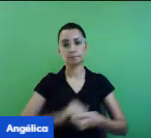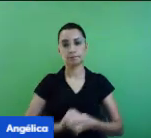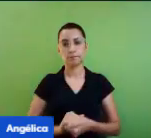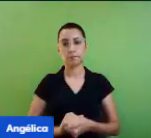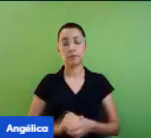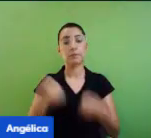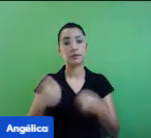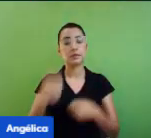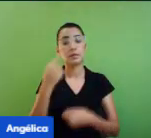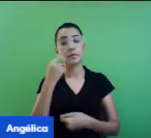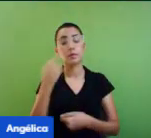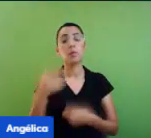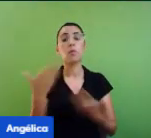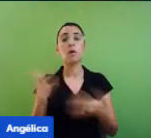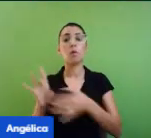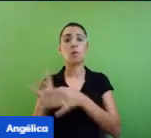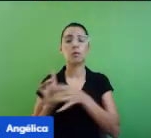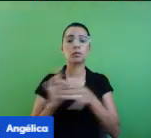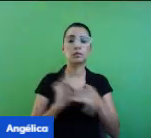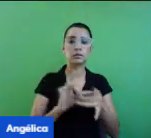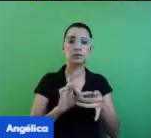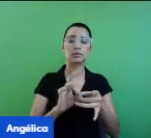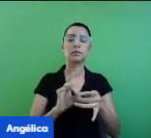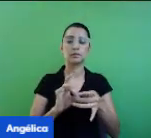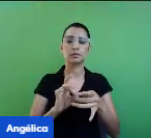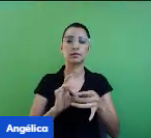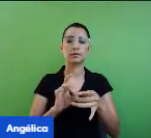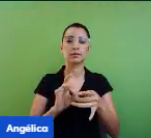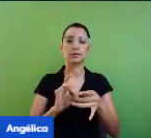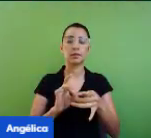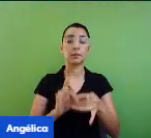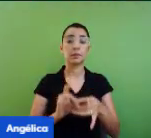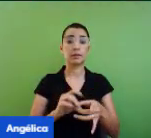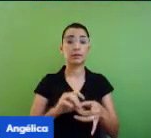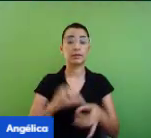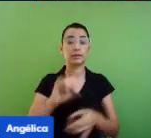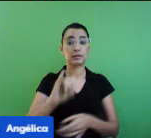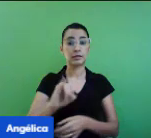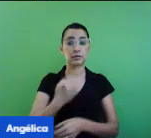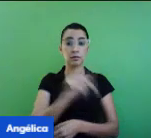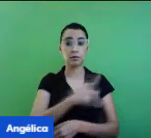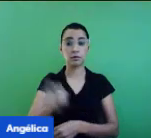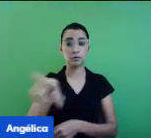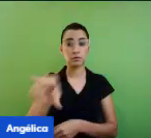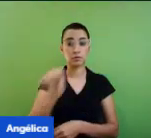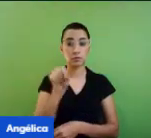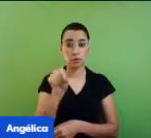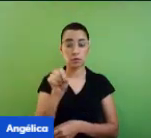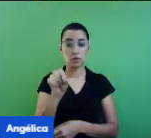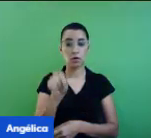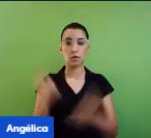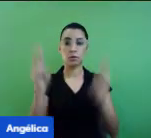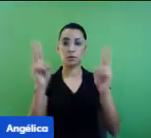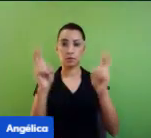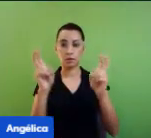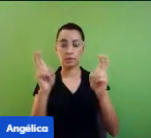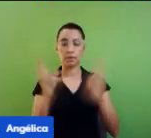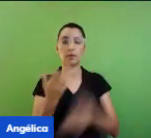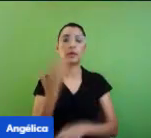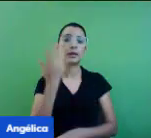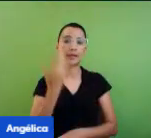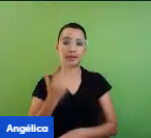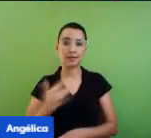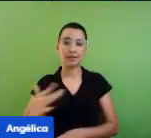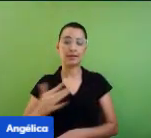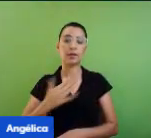está trabalhando, porque a partir do momento que ele escolhe algo que as crianças gostam, ou